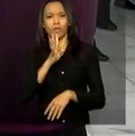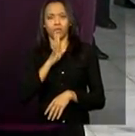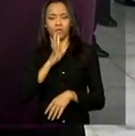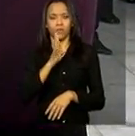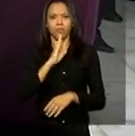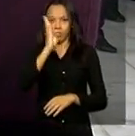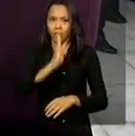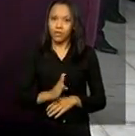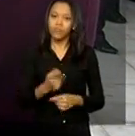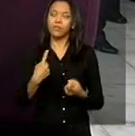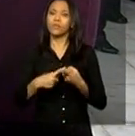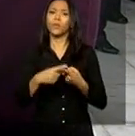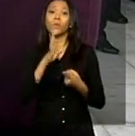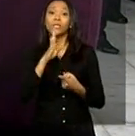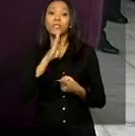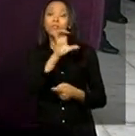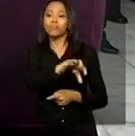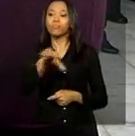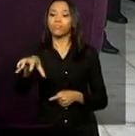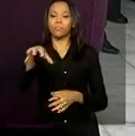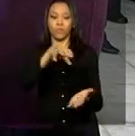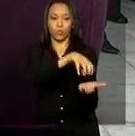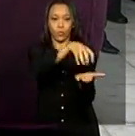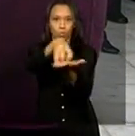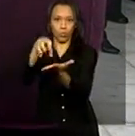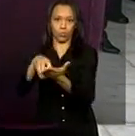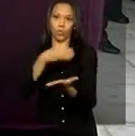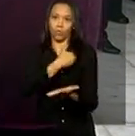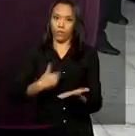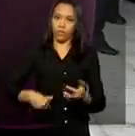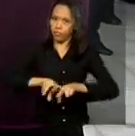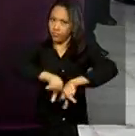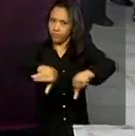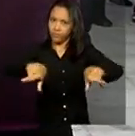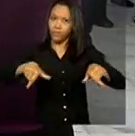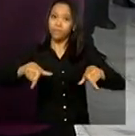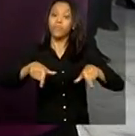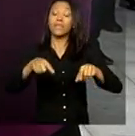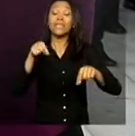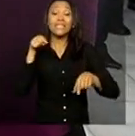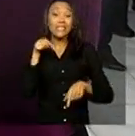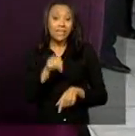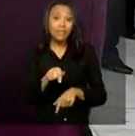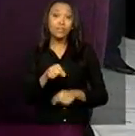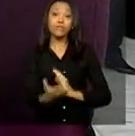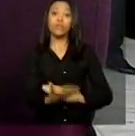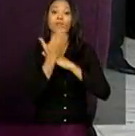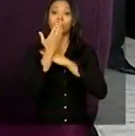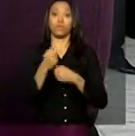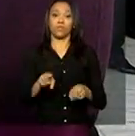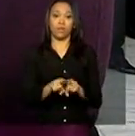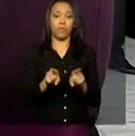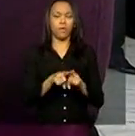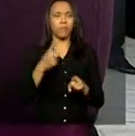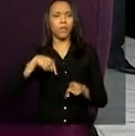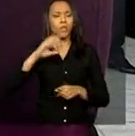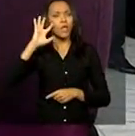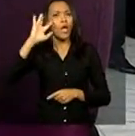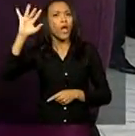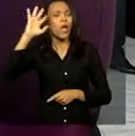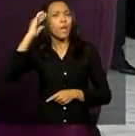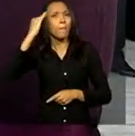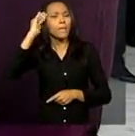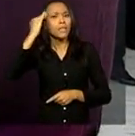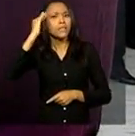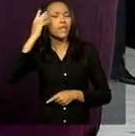de instituições, mas também isso nos leva também à possibilidade de refletir acerca do